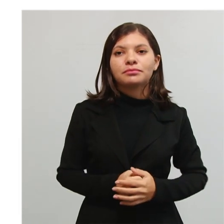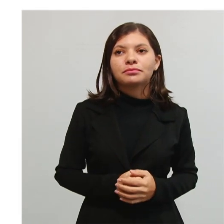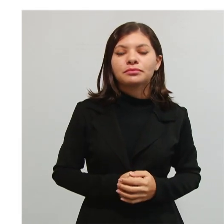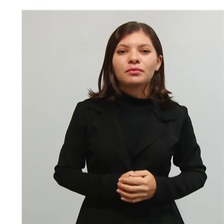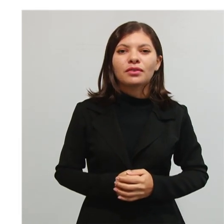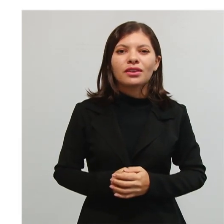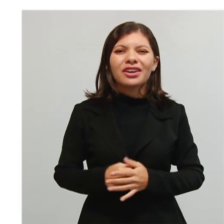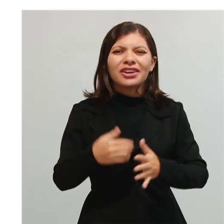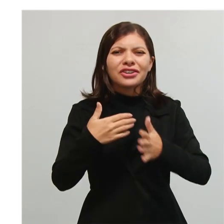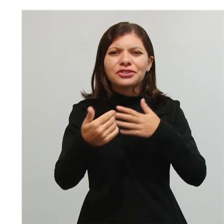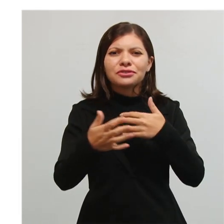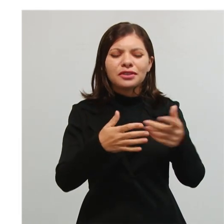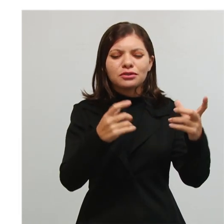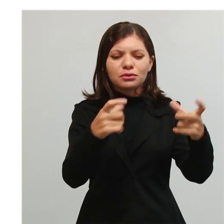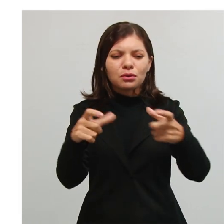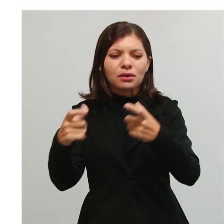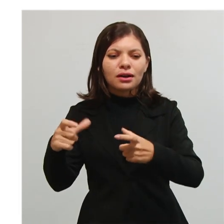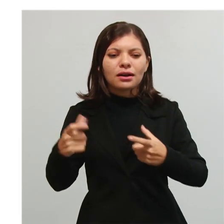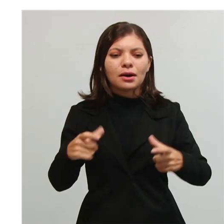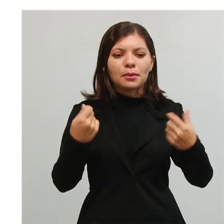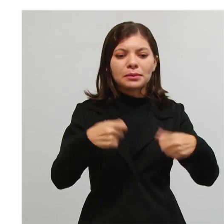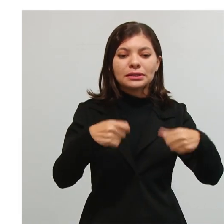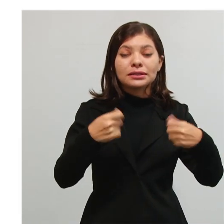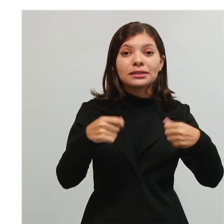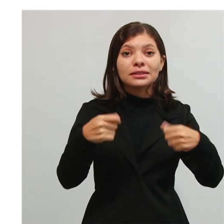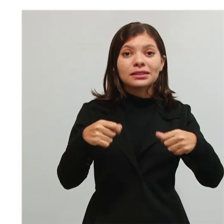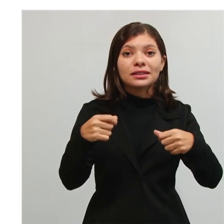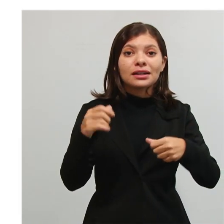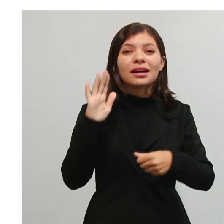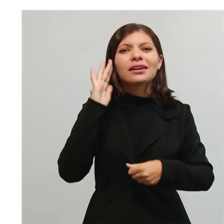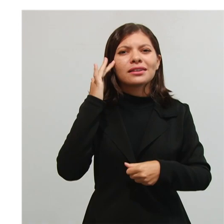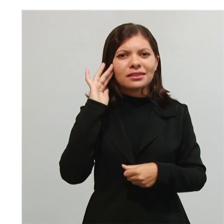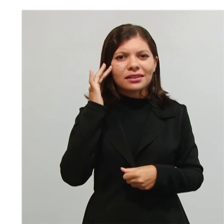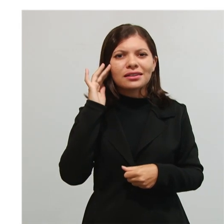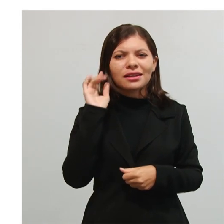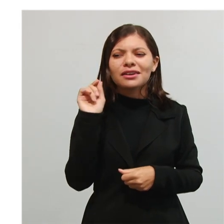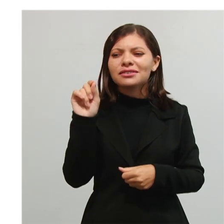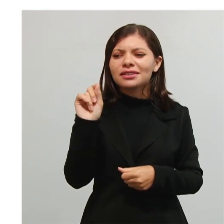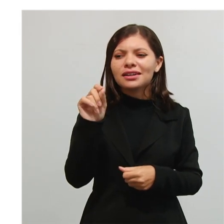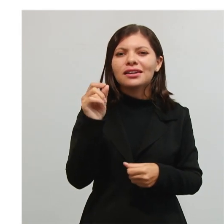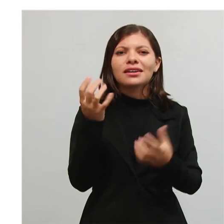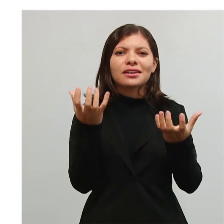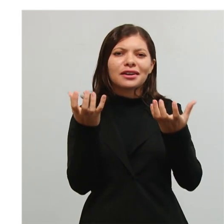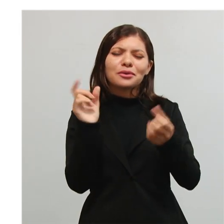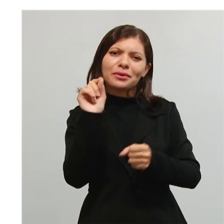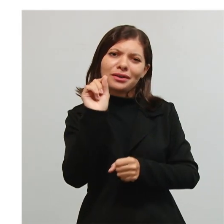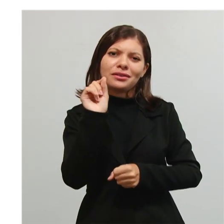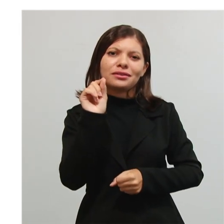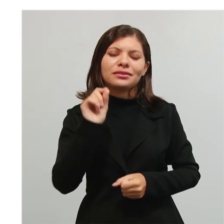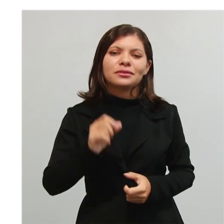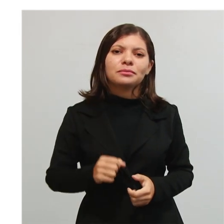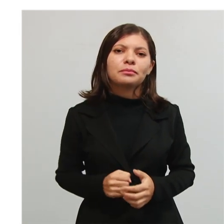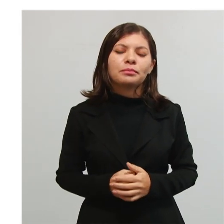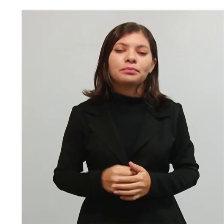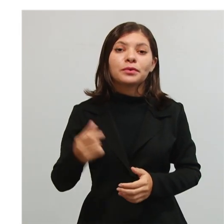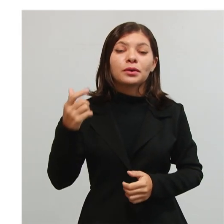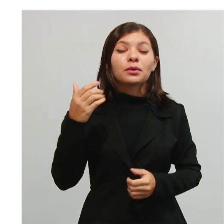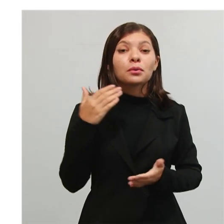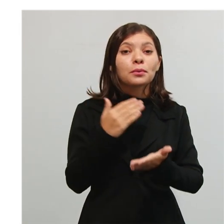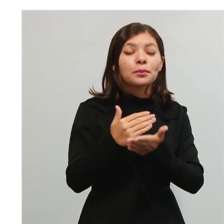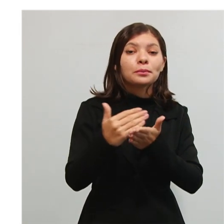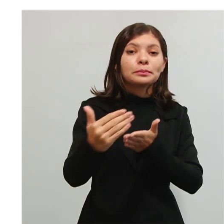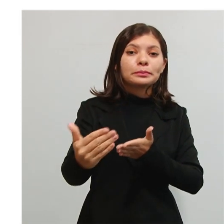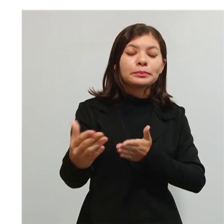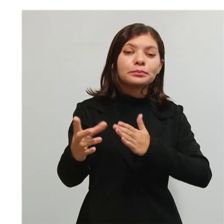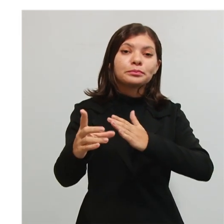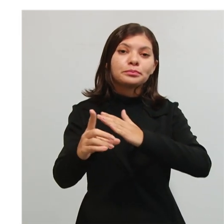você precisa primeiro entender o que o seu cliente vai querer certo para você começar o seu atendimento